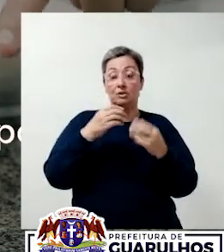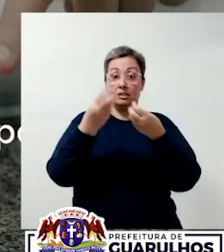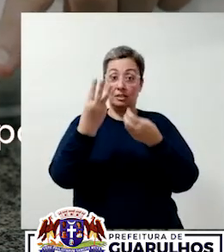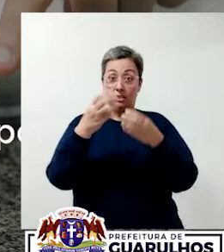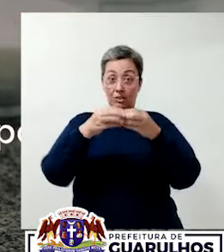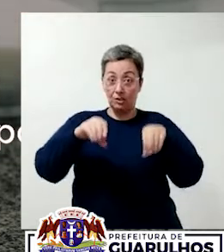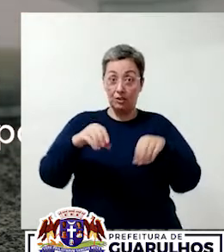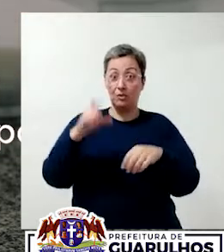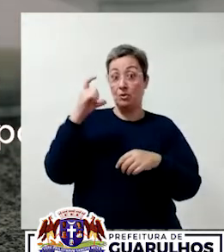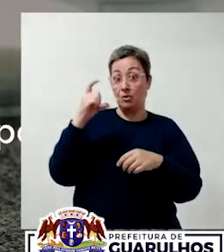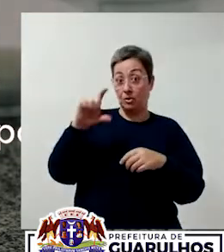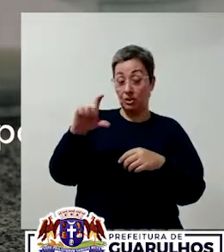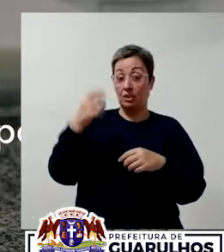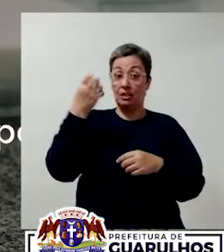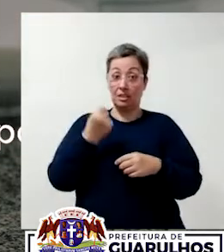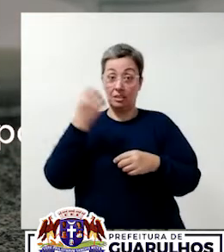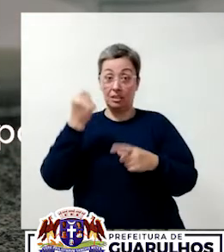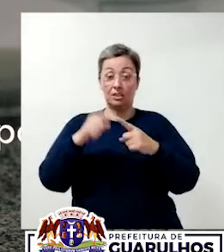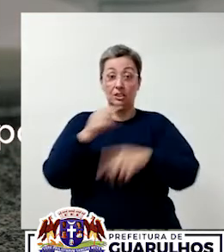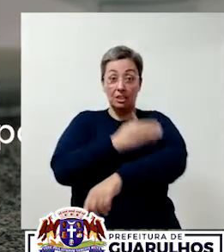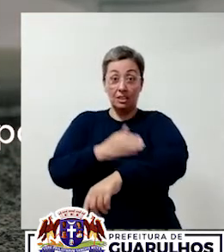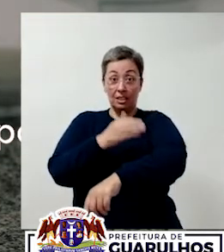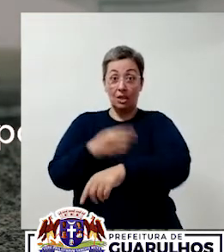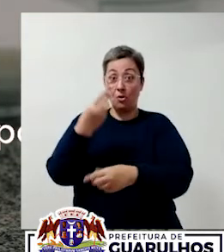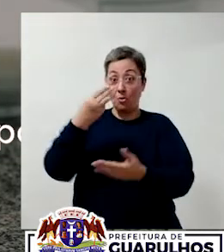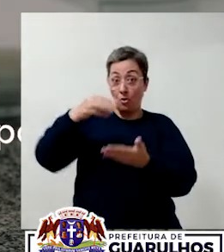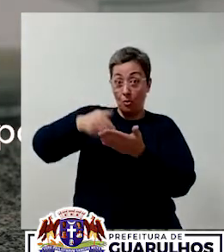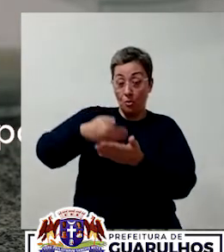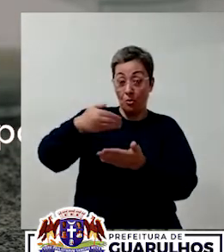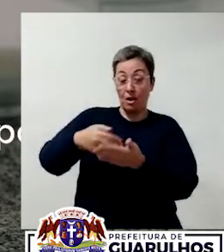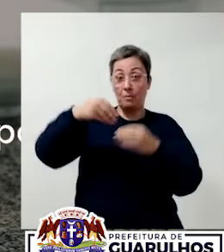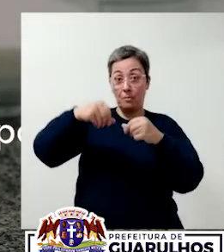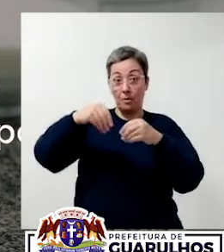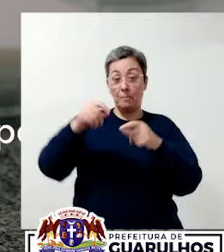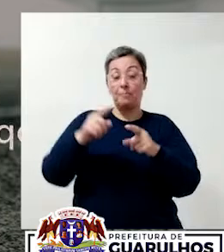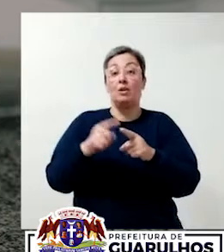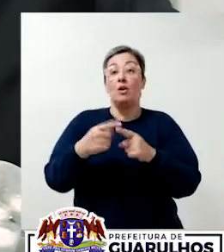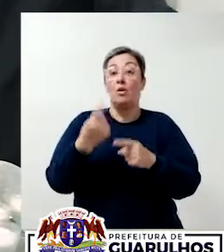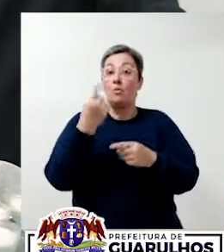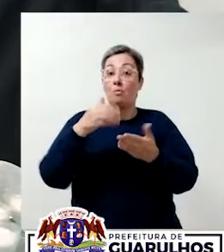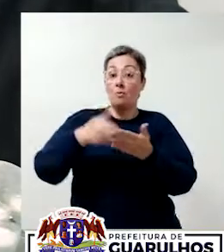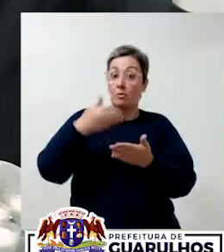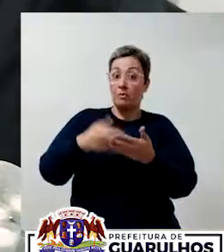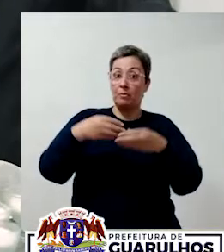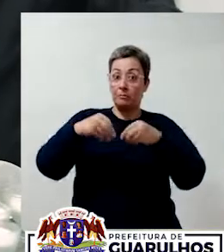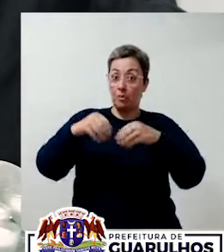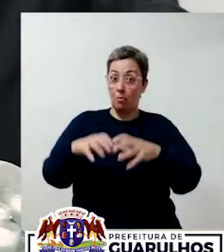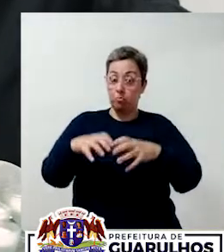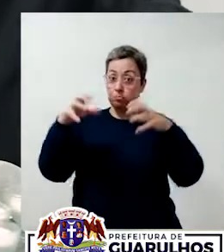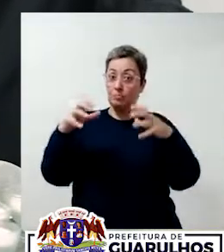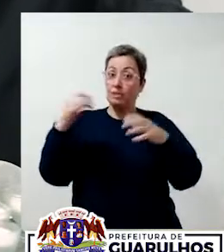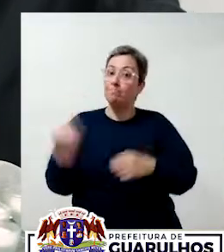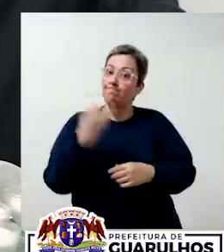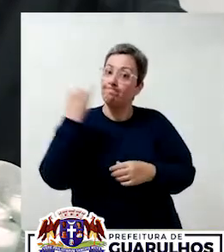1 xícara de leite, 1 colher de sopa de canela em pó, 1 colher de sopa de fermento. Lembrando que é muito